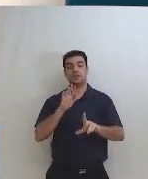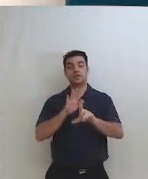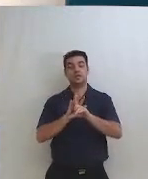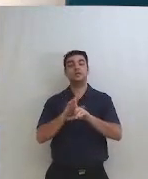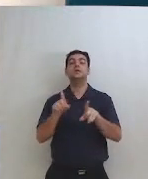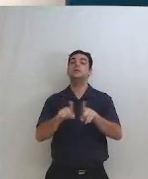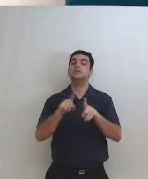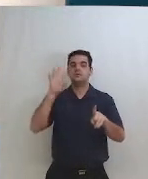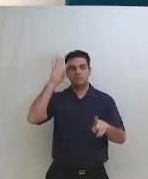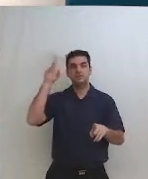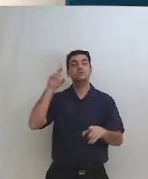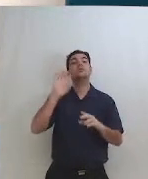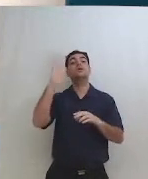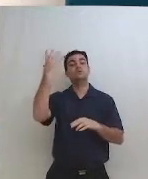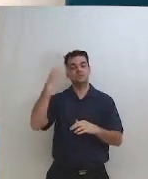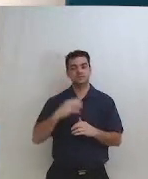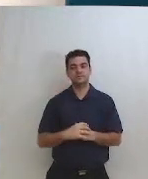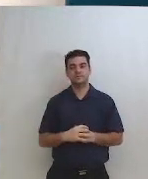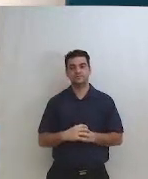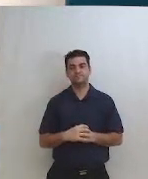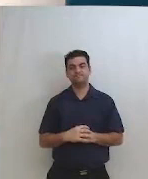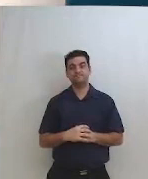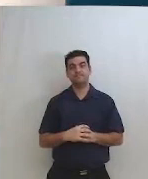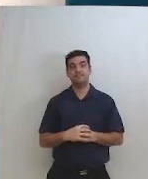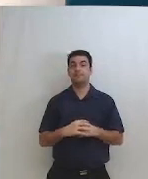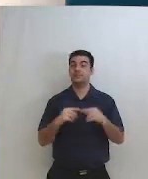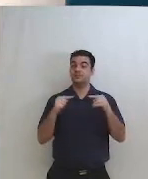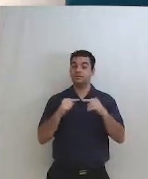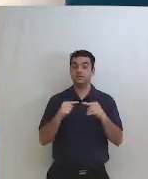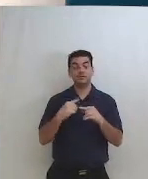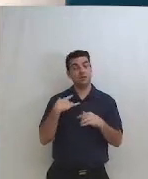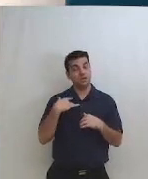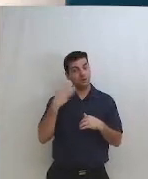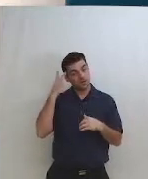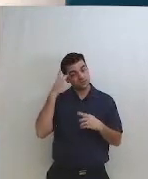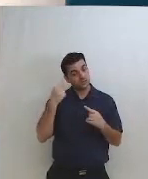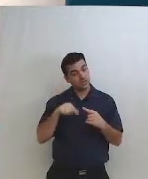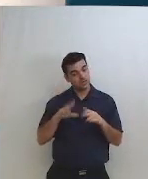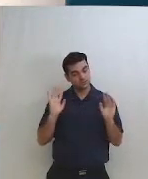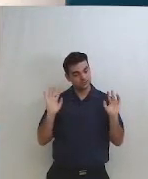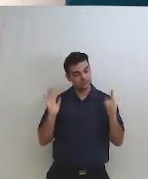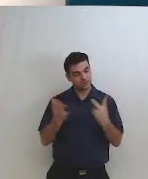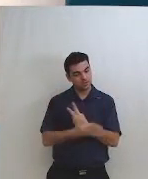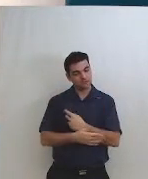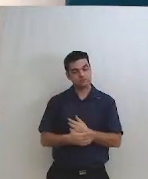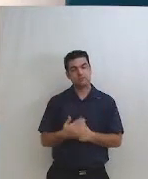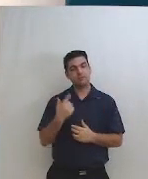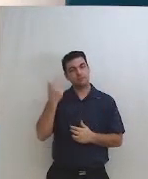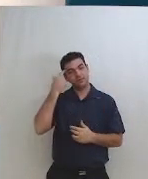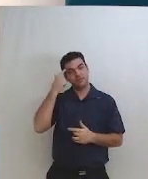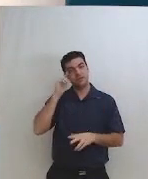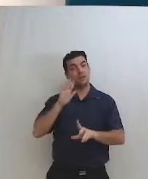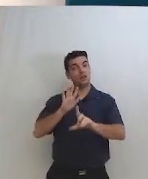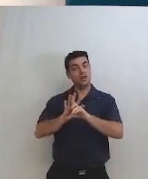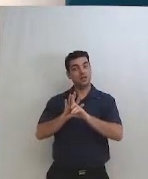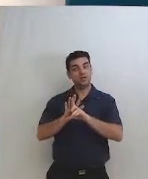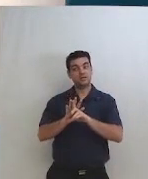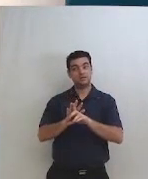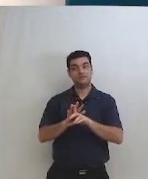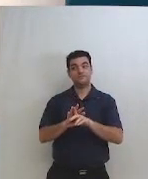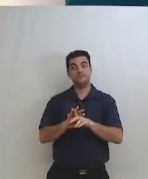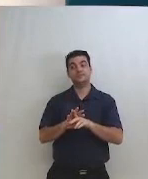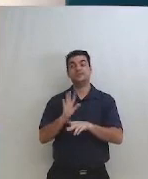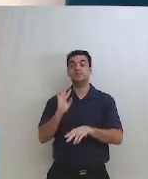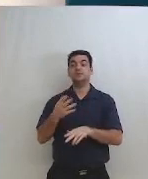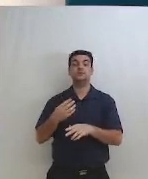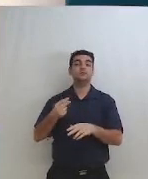fato e a aplicação incorreta, data máxima vênia, da norma como inclusive com vários julgados